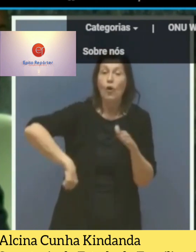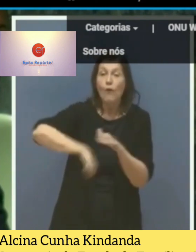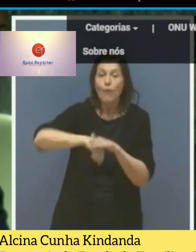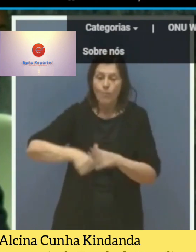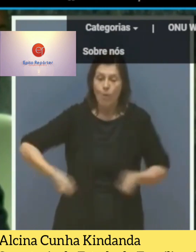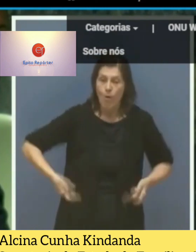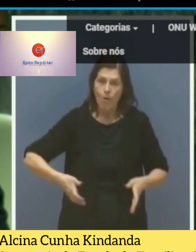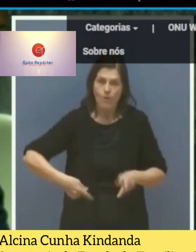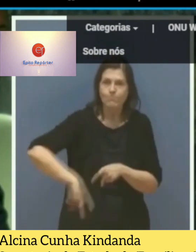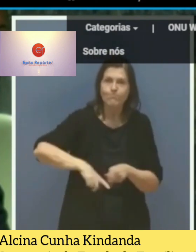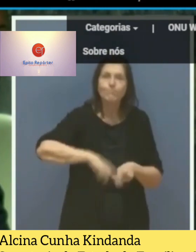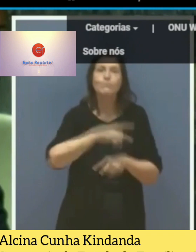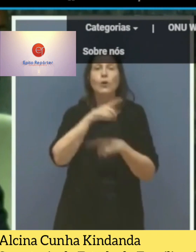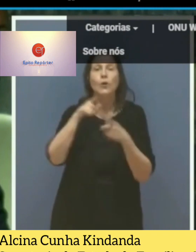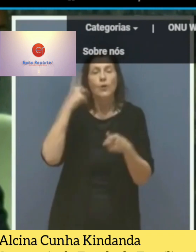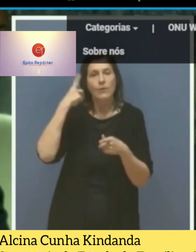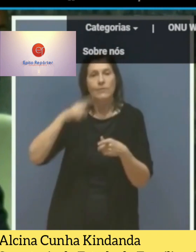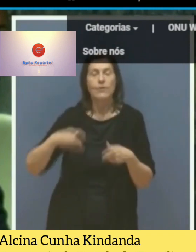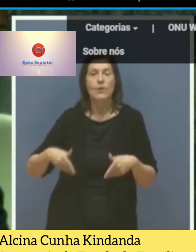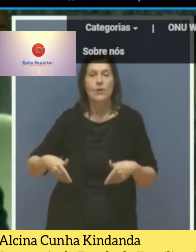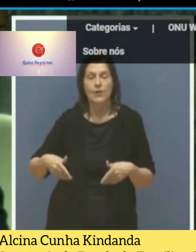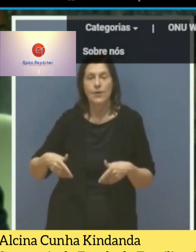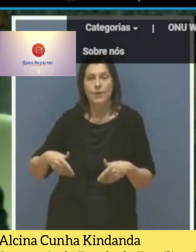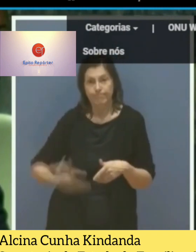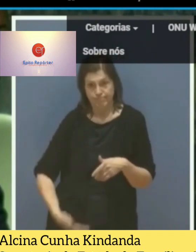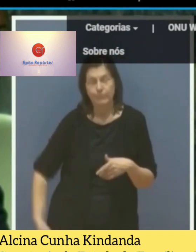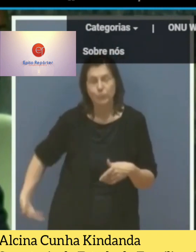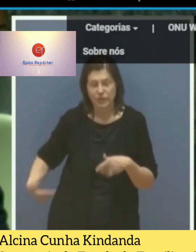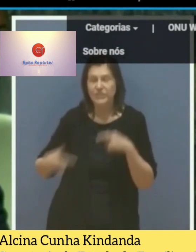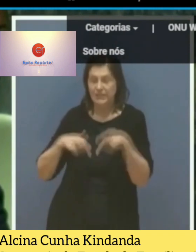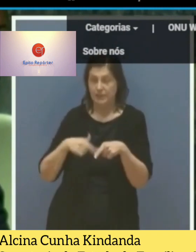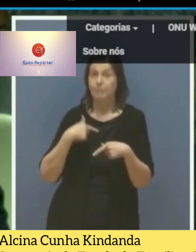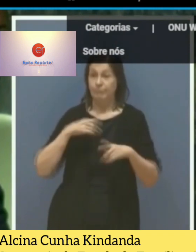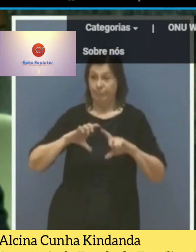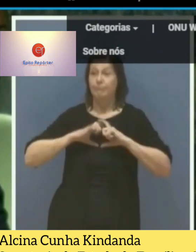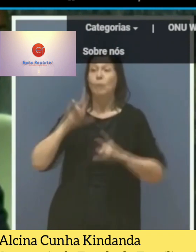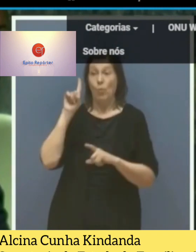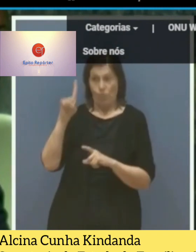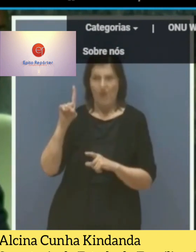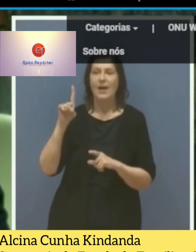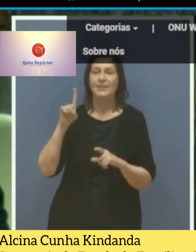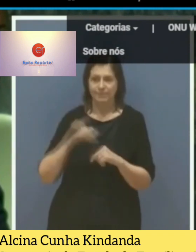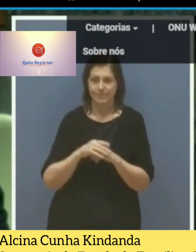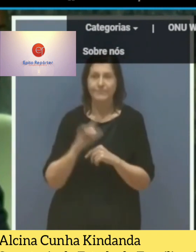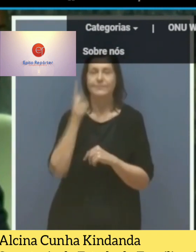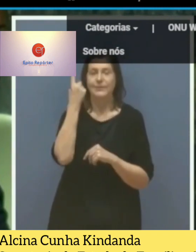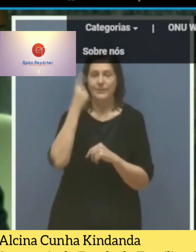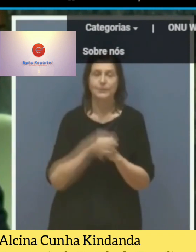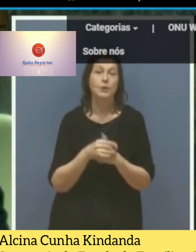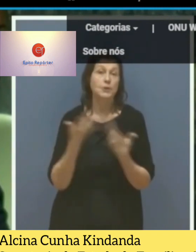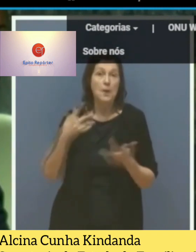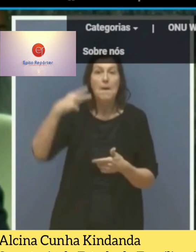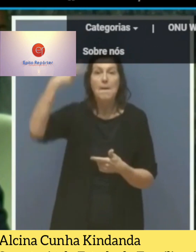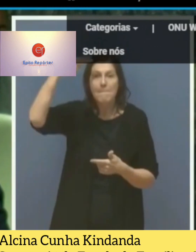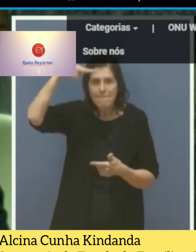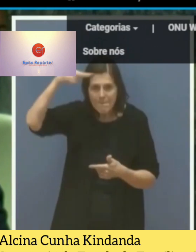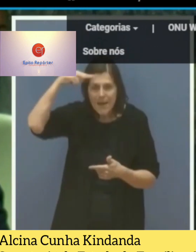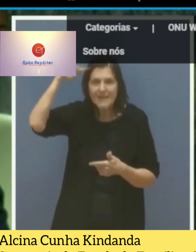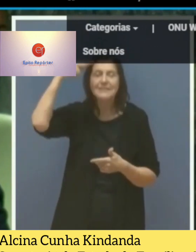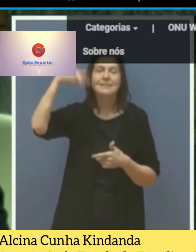títulos vice campeão mundial em 2014 no México 2018 campeão do mundo no México